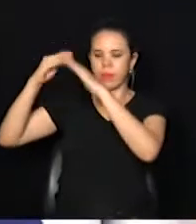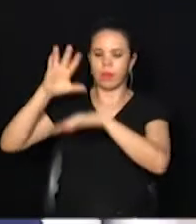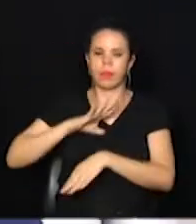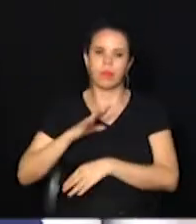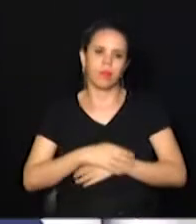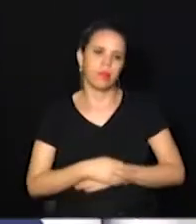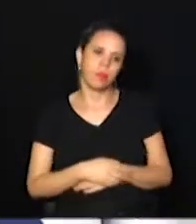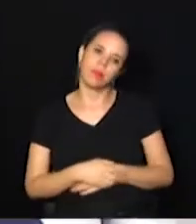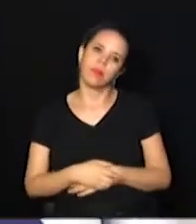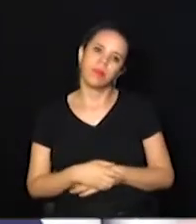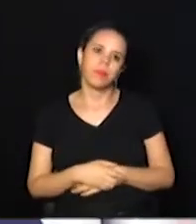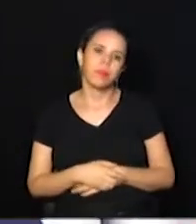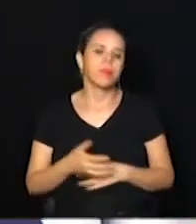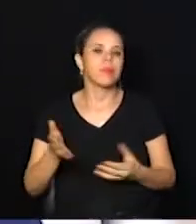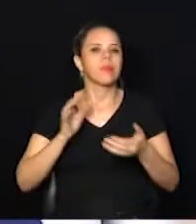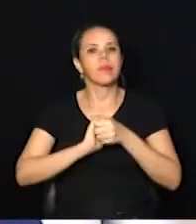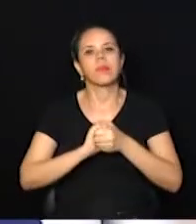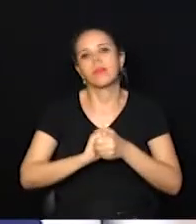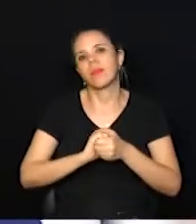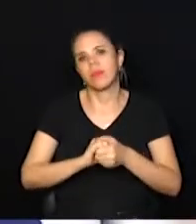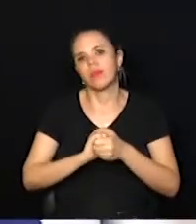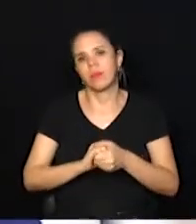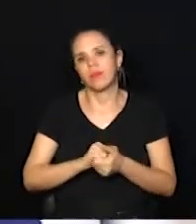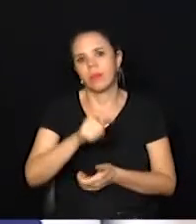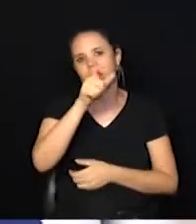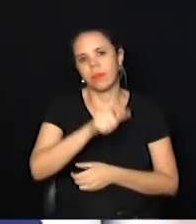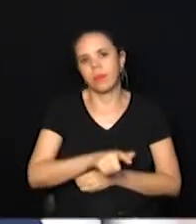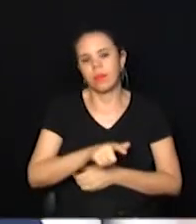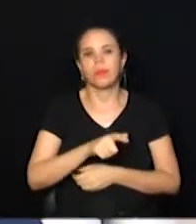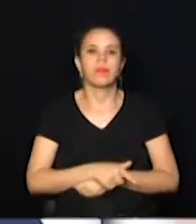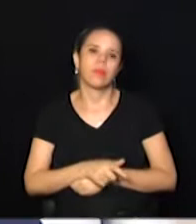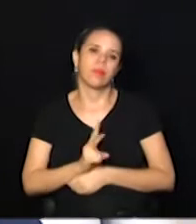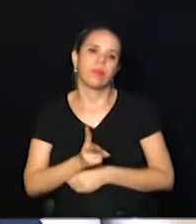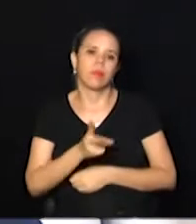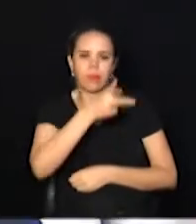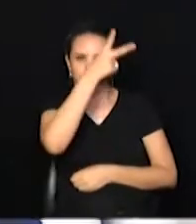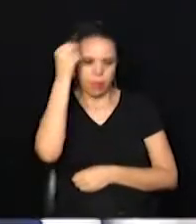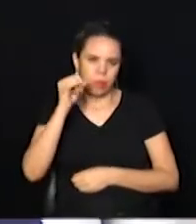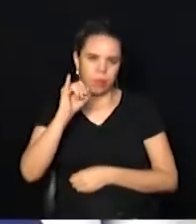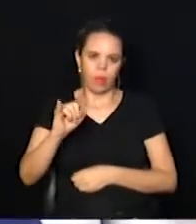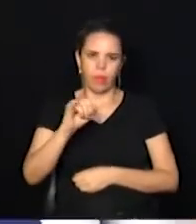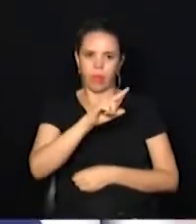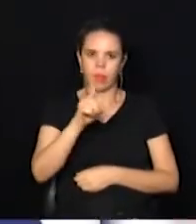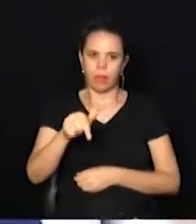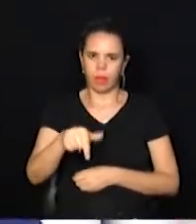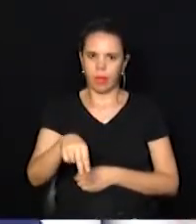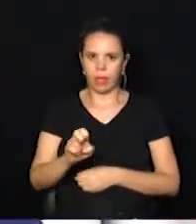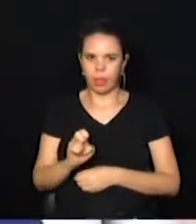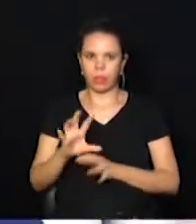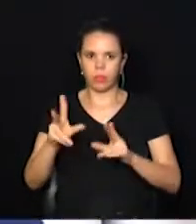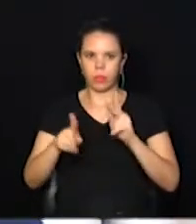cidade. Queria cumprimentar, na pessoa da sempre prefeita Isalene, a todos e todas aqui